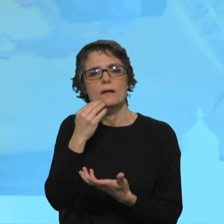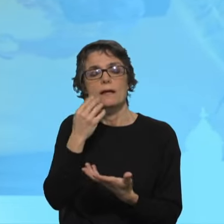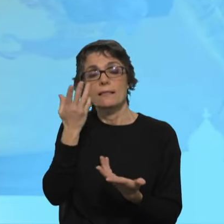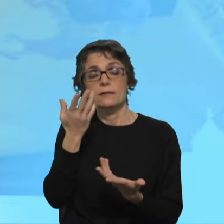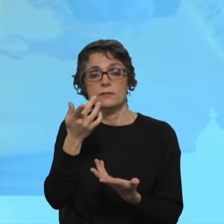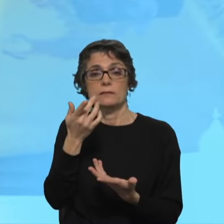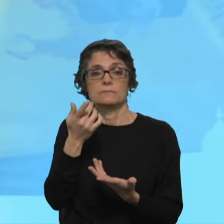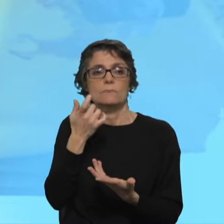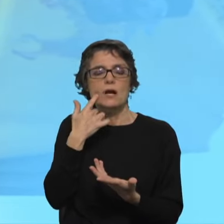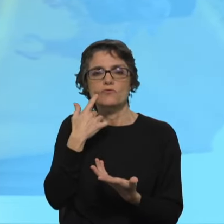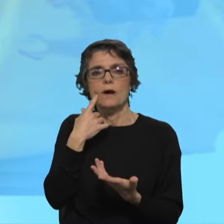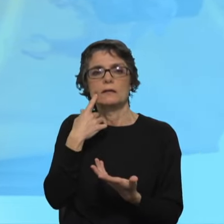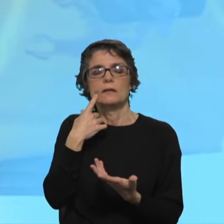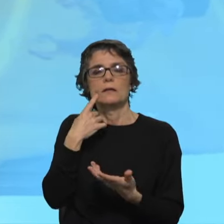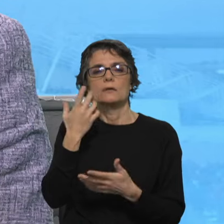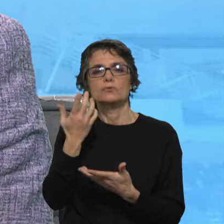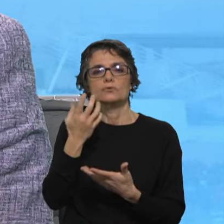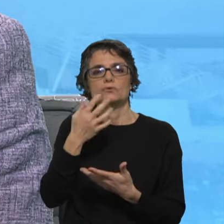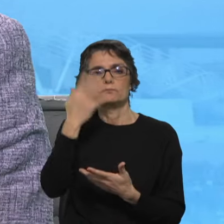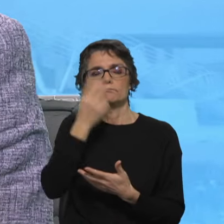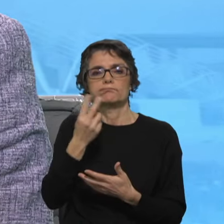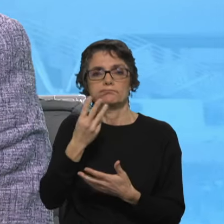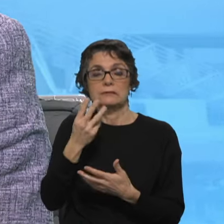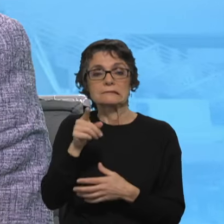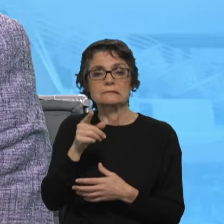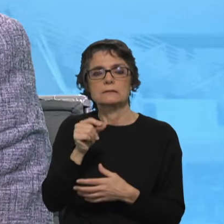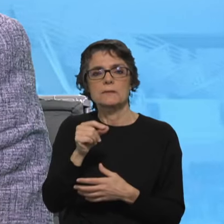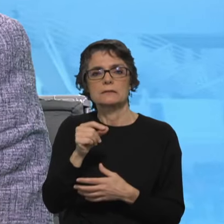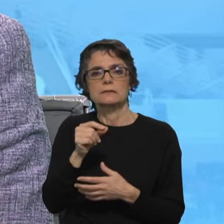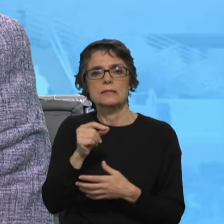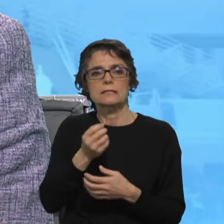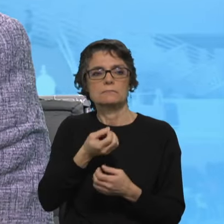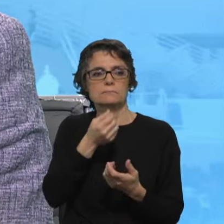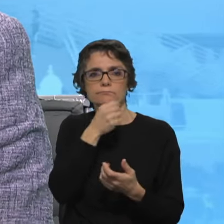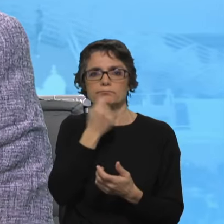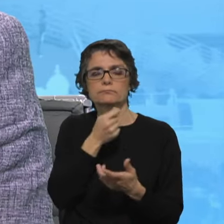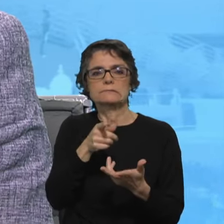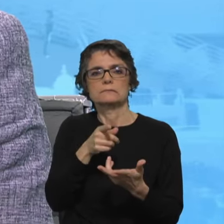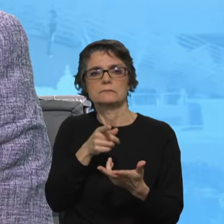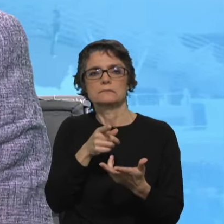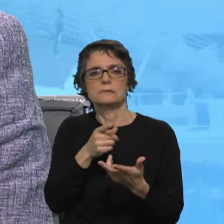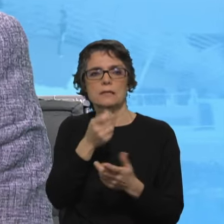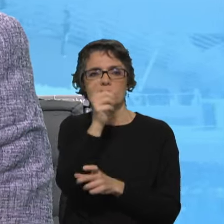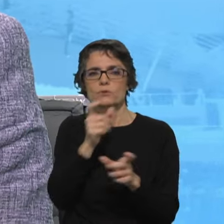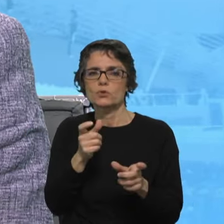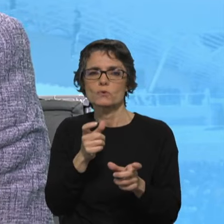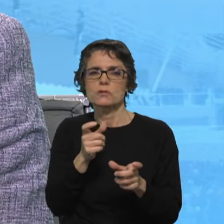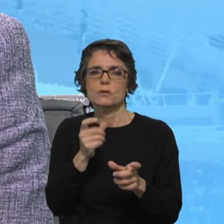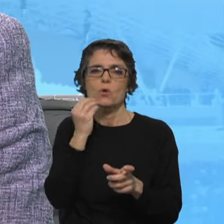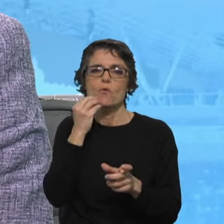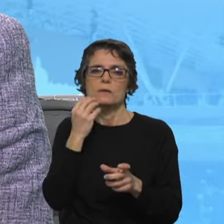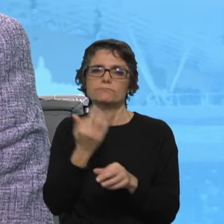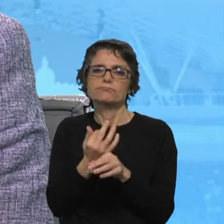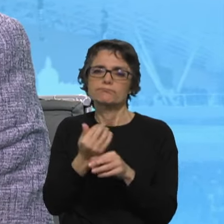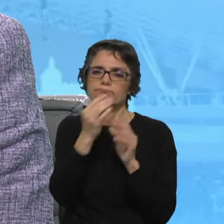há aqui uma entrega muito próxima dos passionistas também a este ciclo celebrativo, é uma forma também de